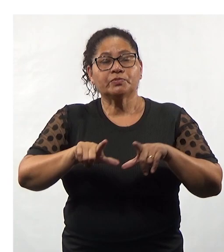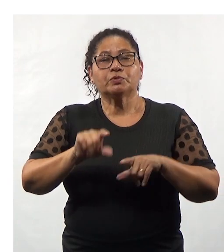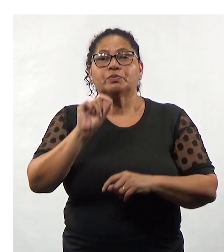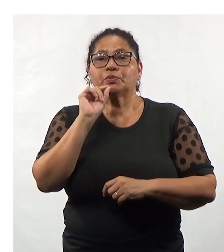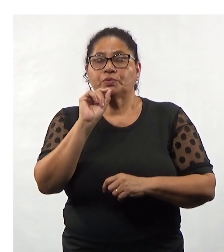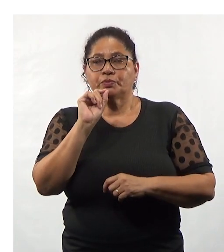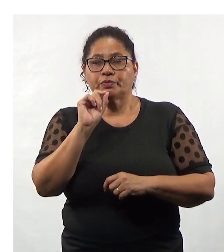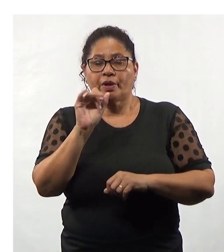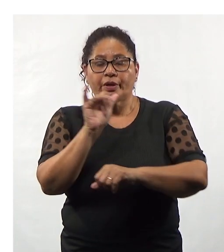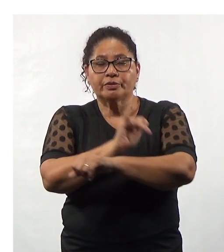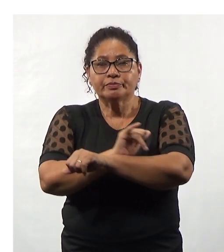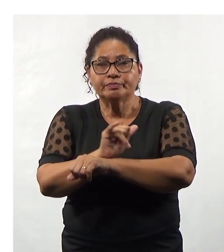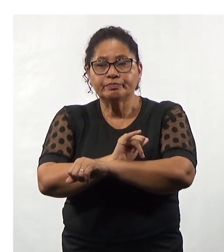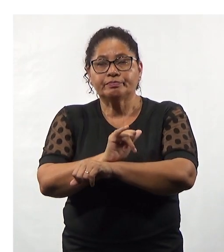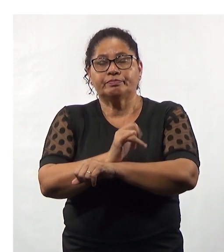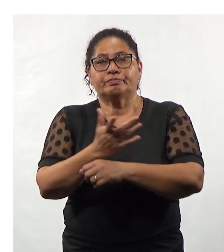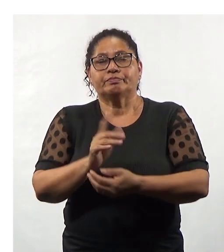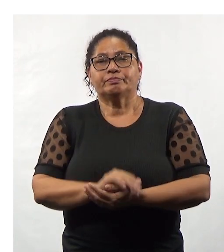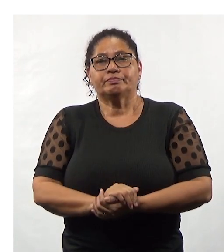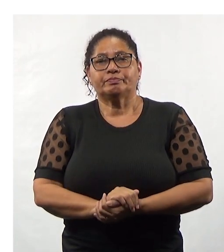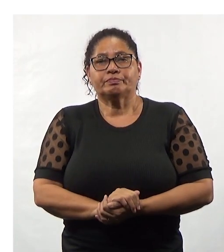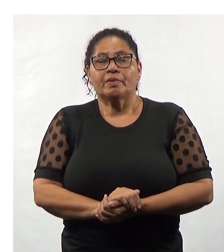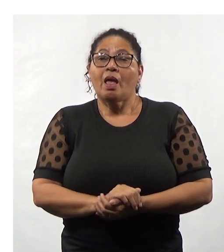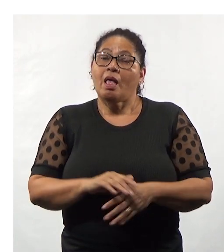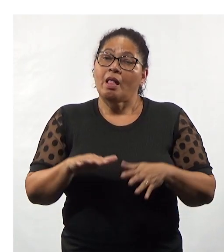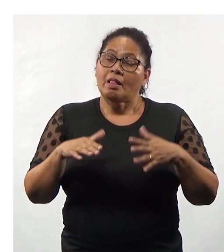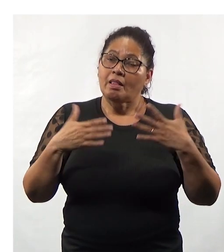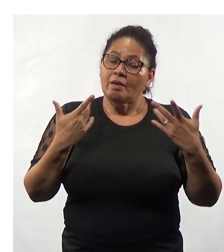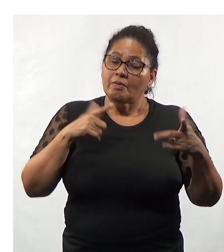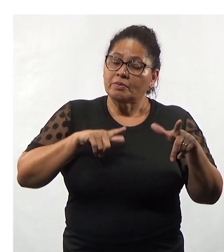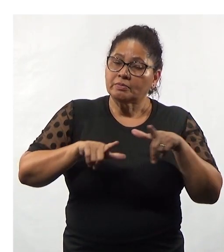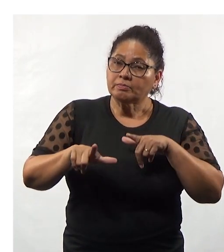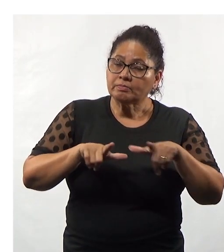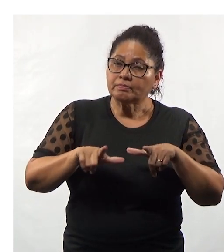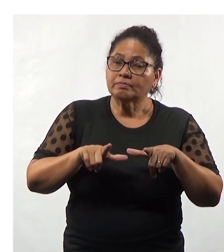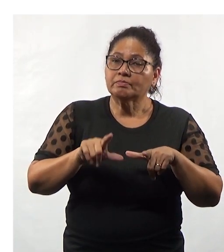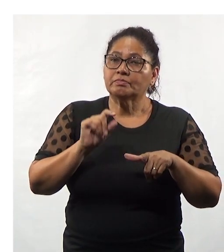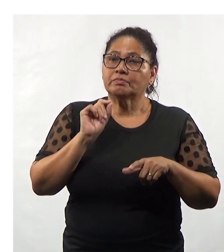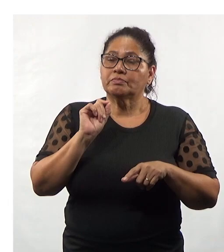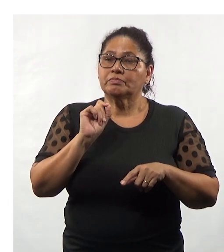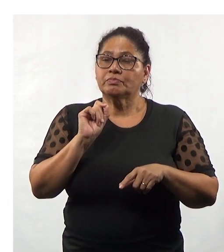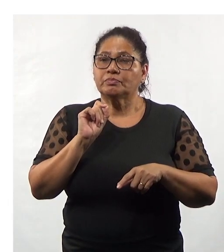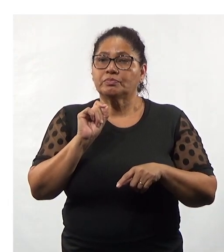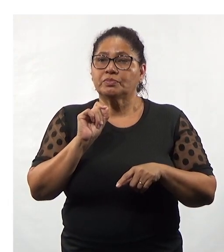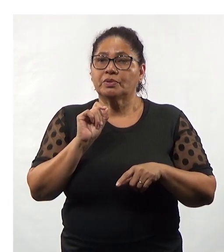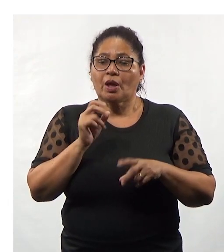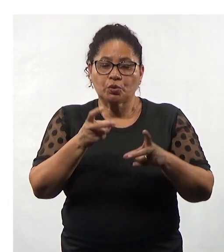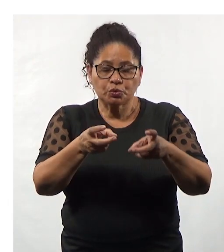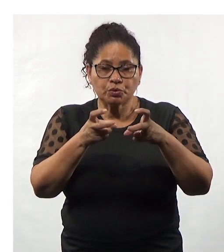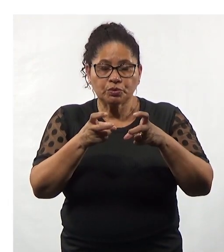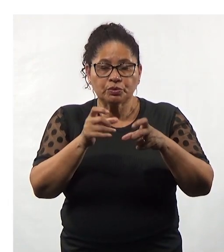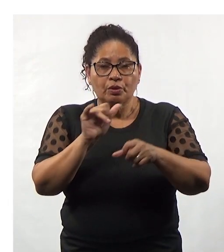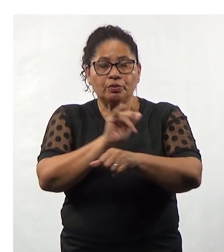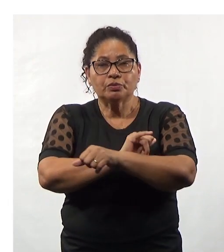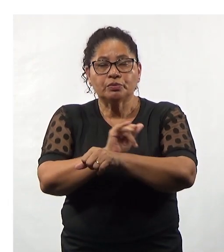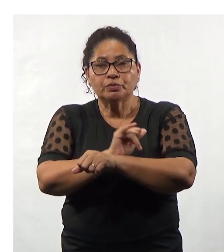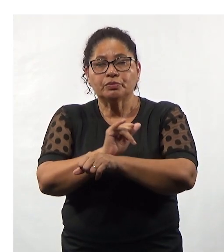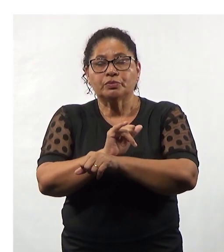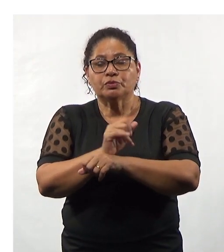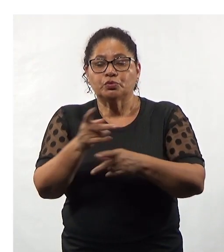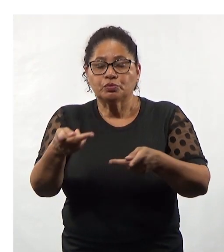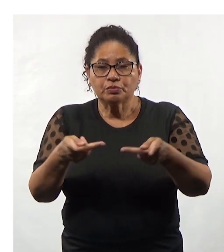sobre estratégia. Então, nós trabalhamos aqui com a concepção estratégica